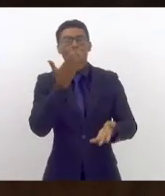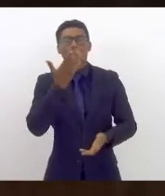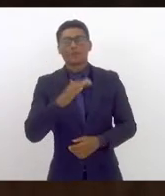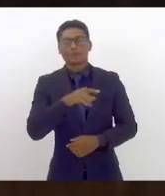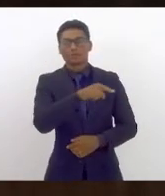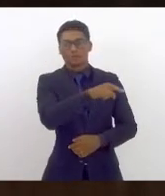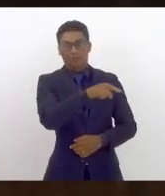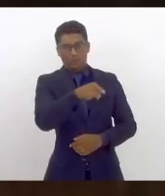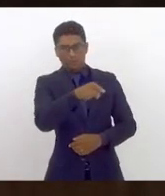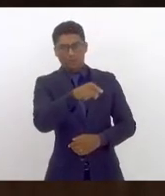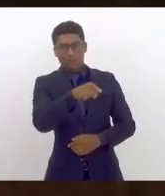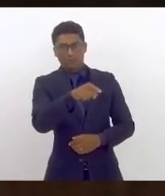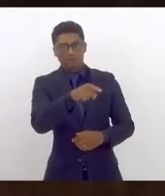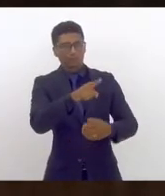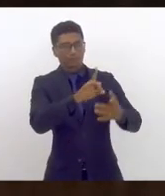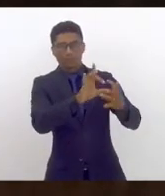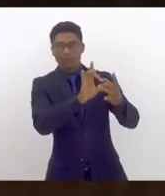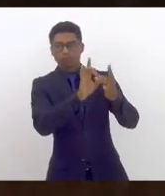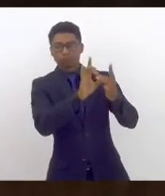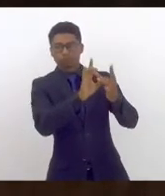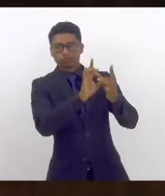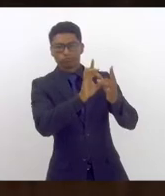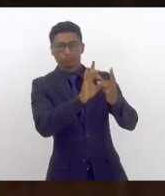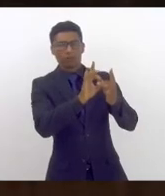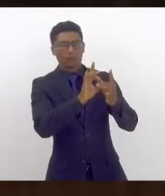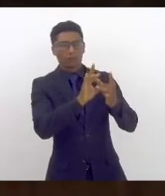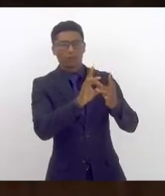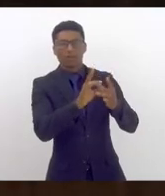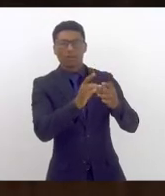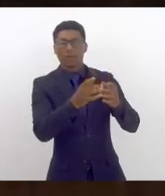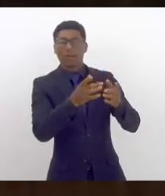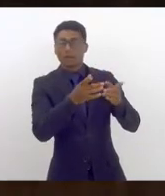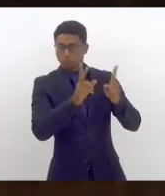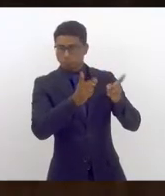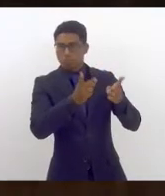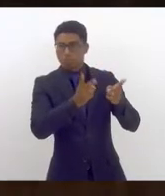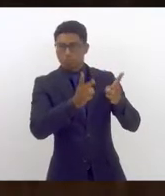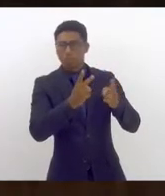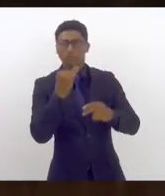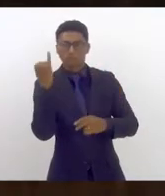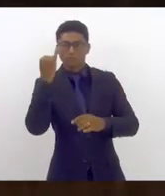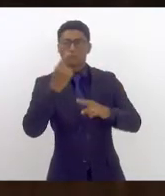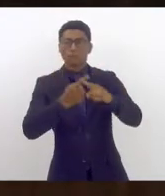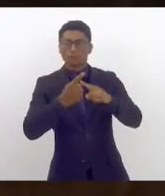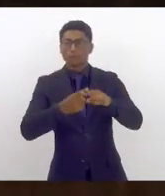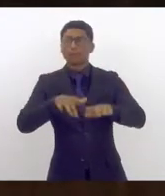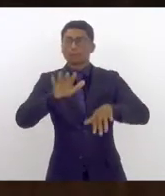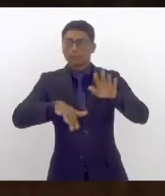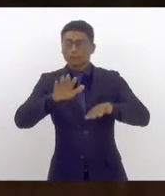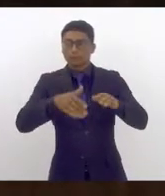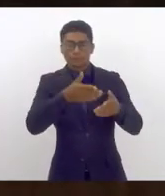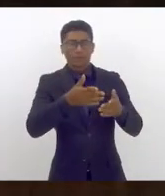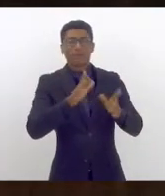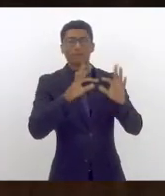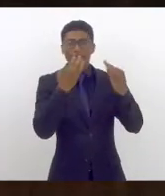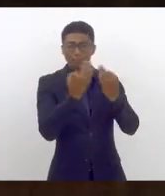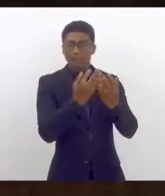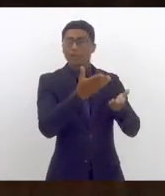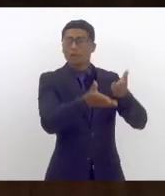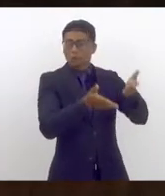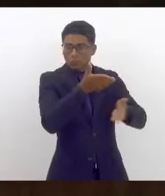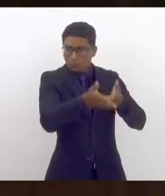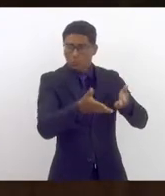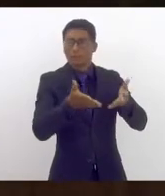os vínculos afetivos não seja rompido porque às vezes muitas vezes essa família quer cuidar dessa criança